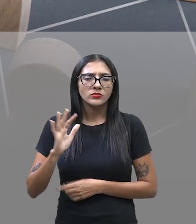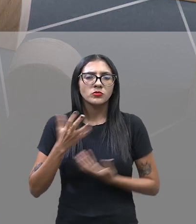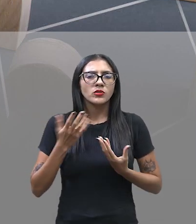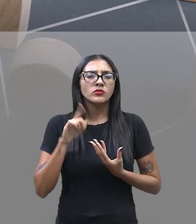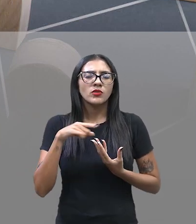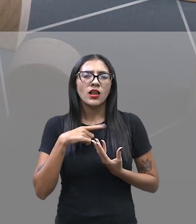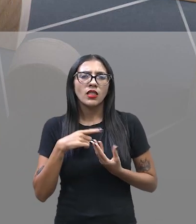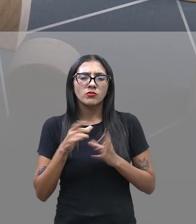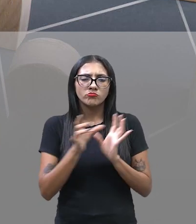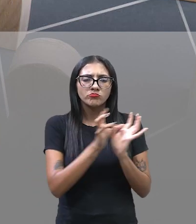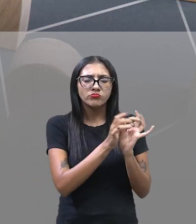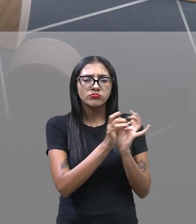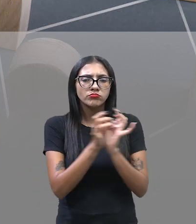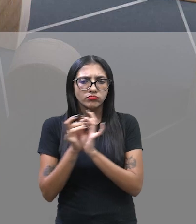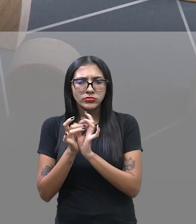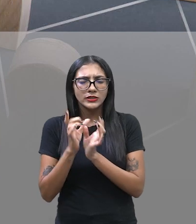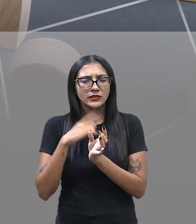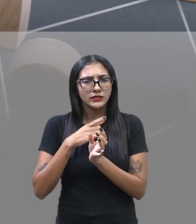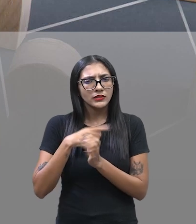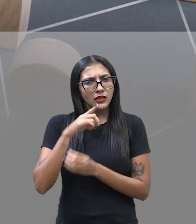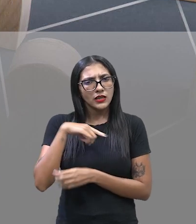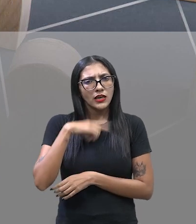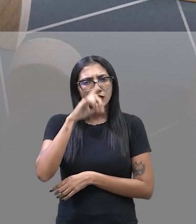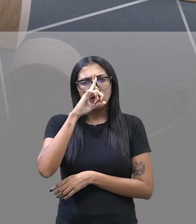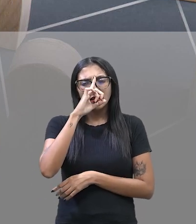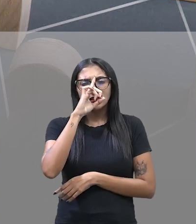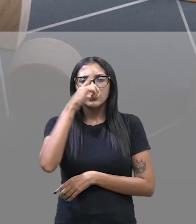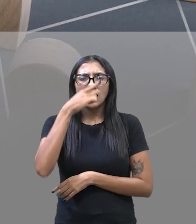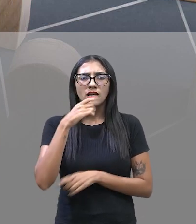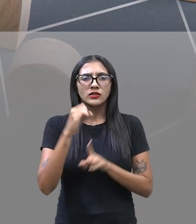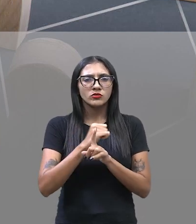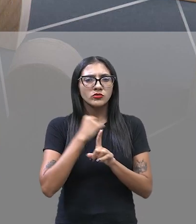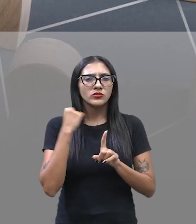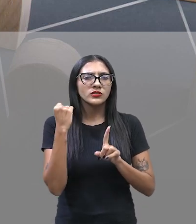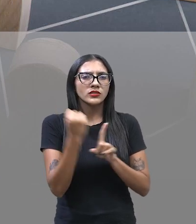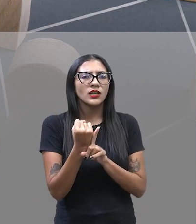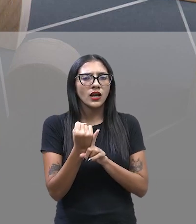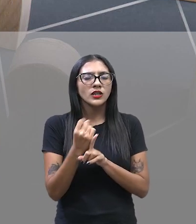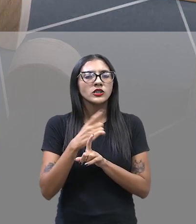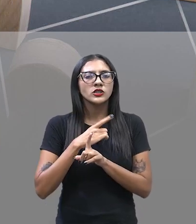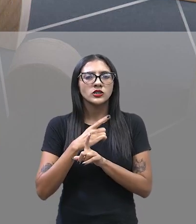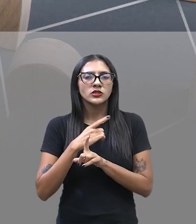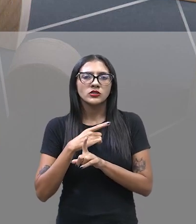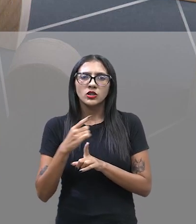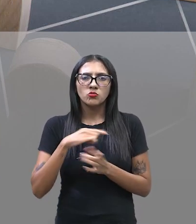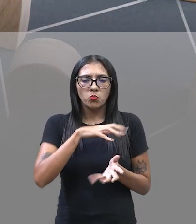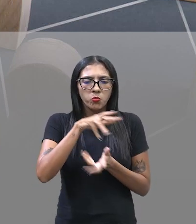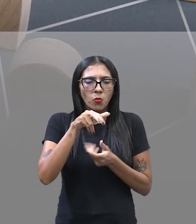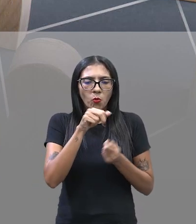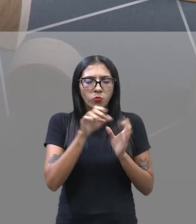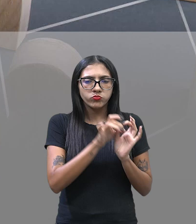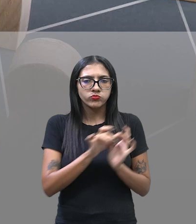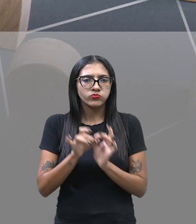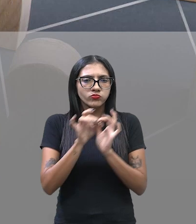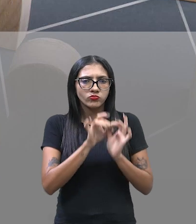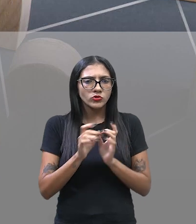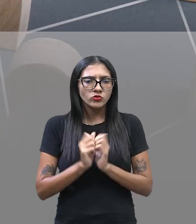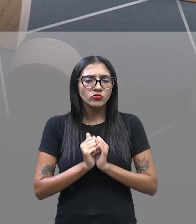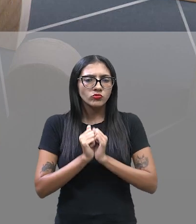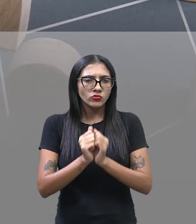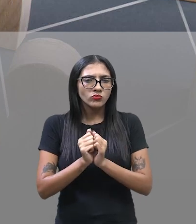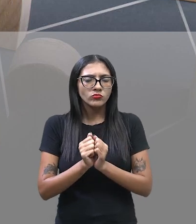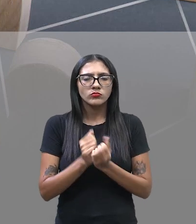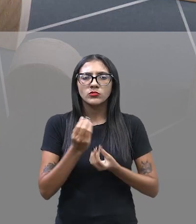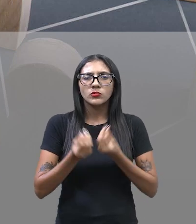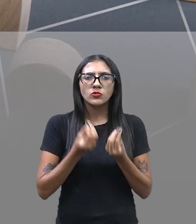estão interligadas, traz mesmo essa ideia da sociedade atuando como um todo, né? Participando de cada